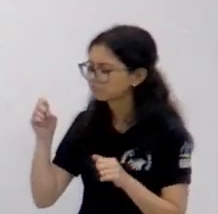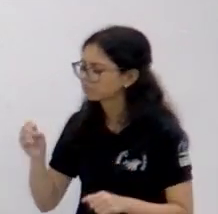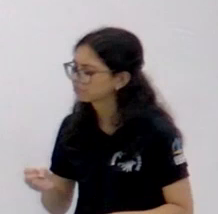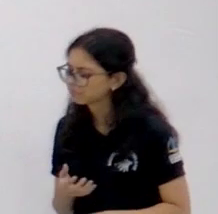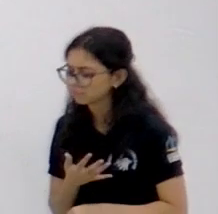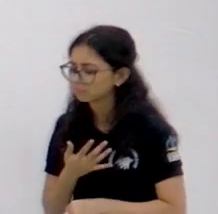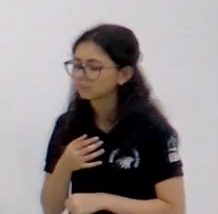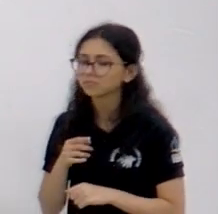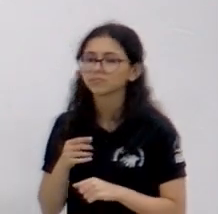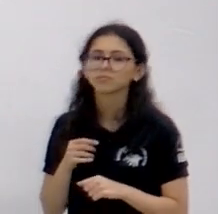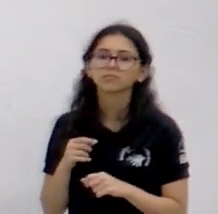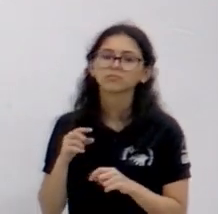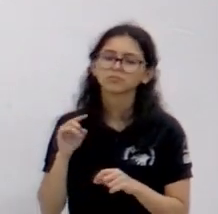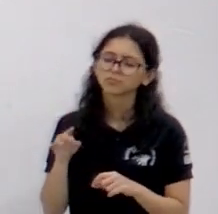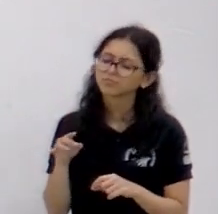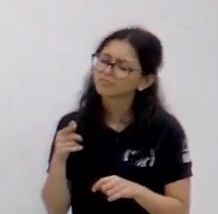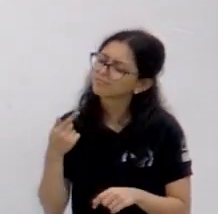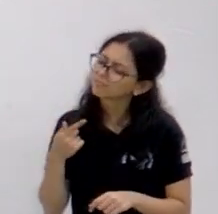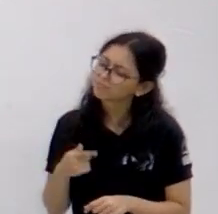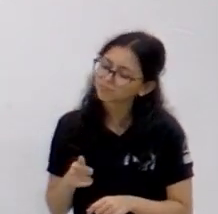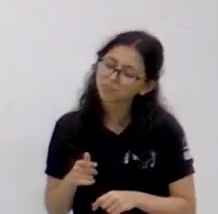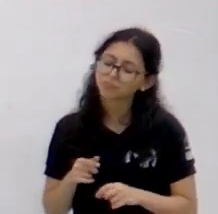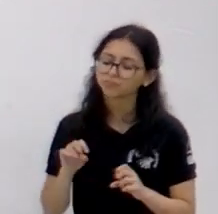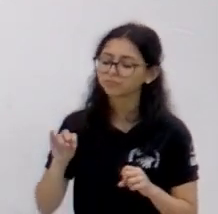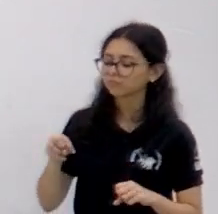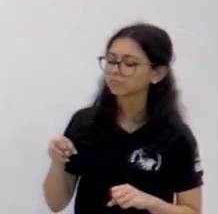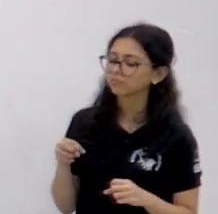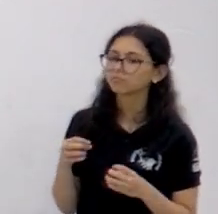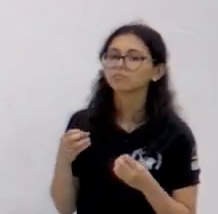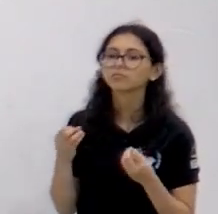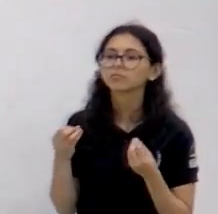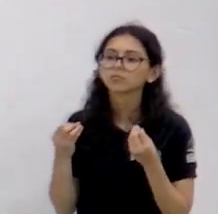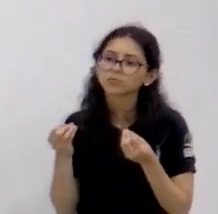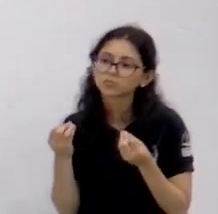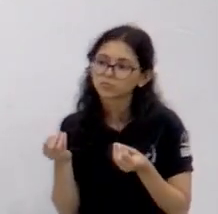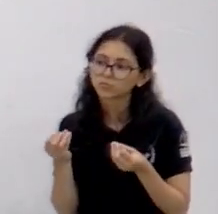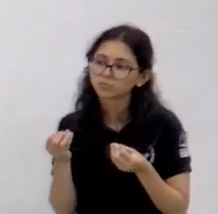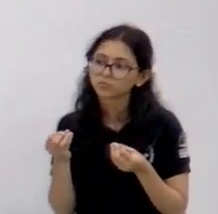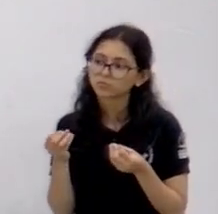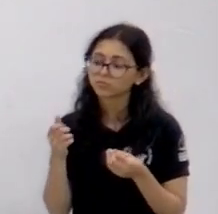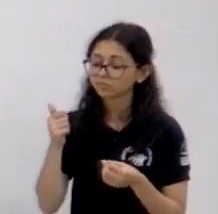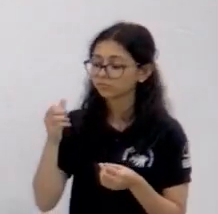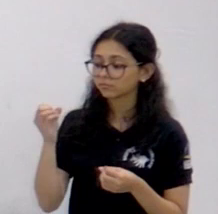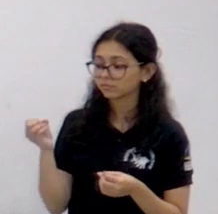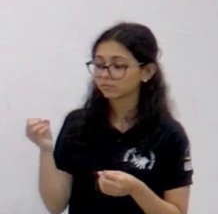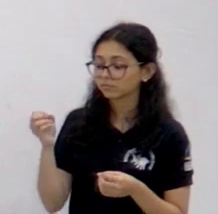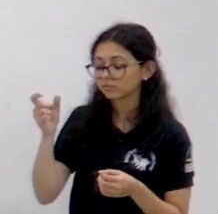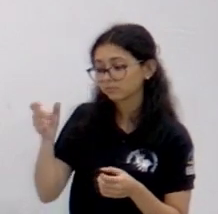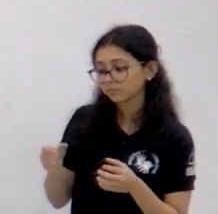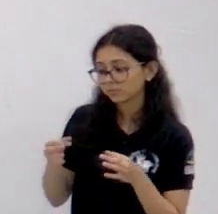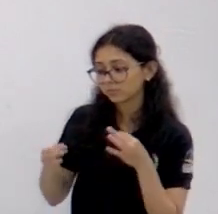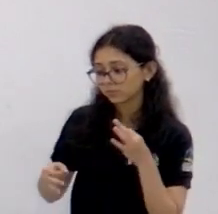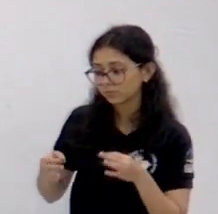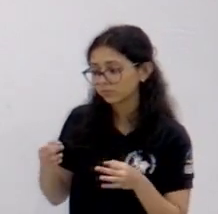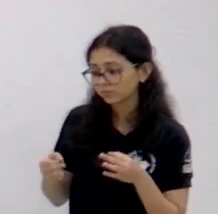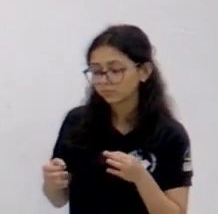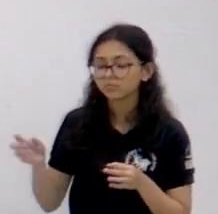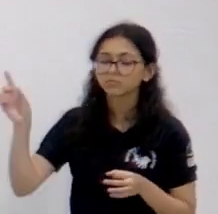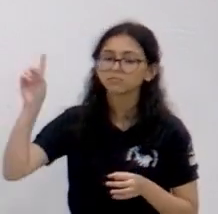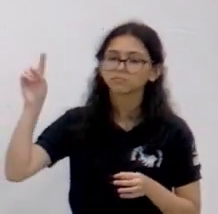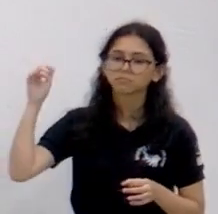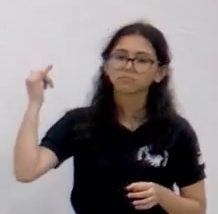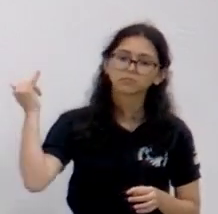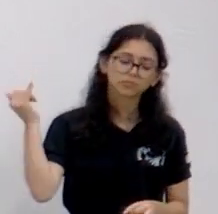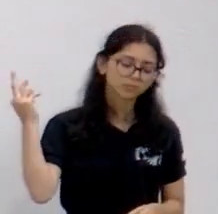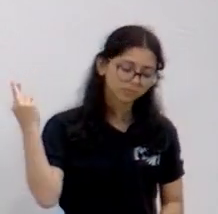mais esta vez, se porventura houver ali 10, responder o Senhor: não a destruirei por